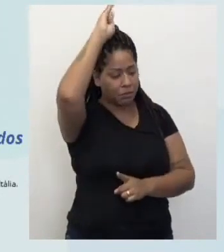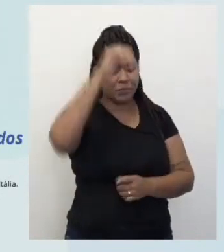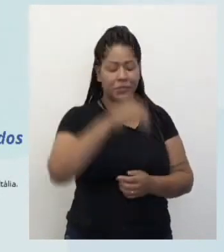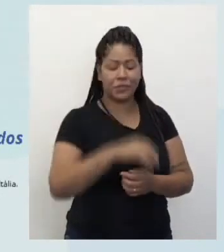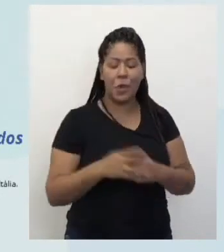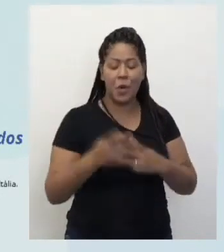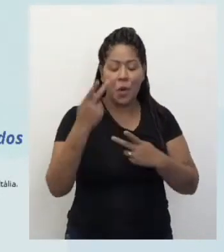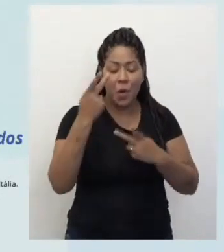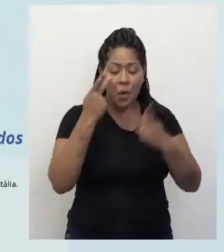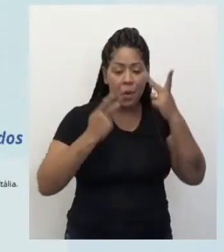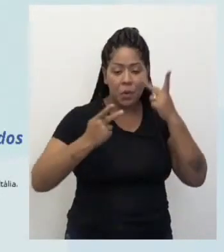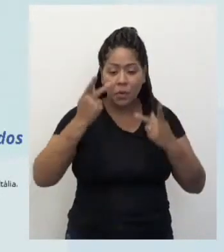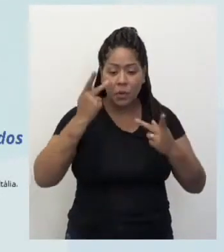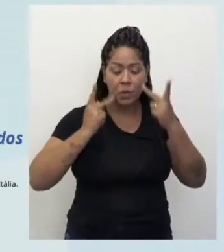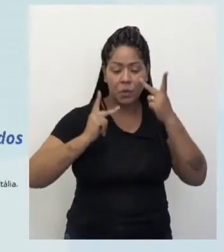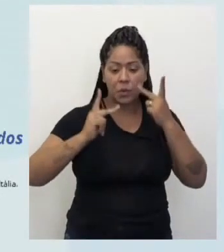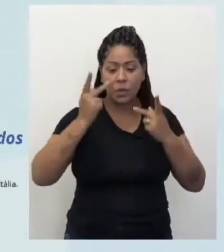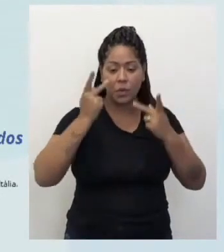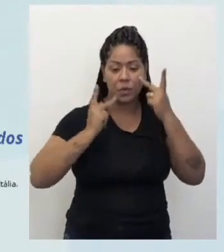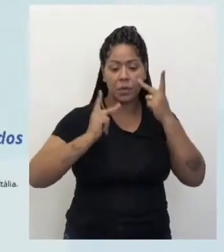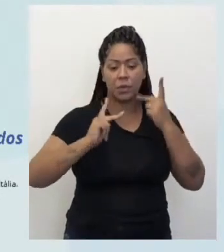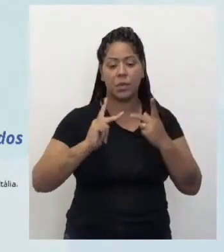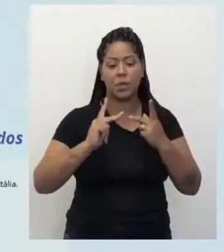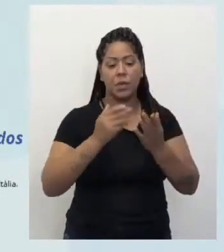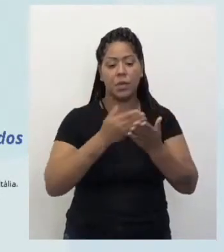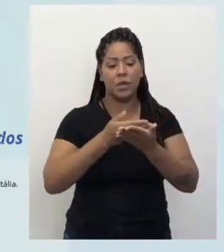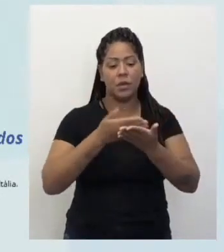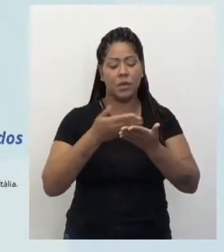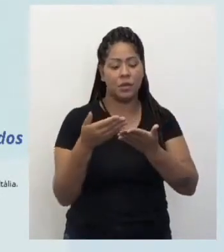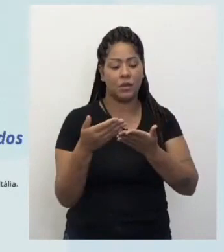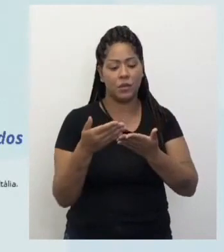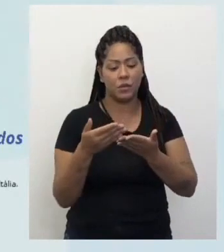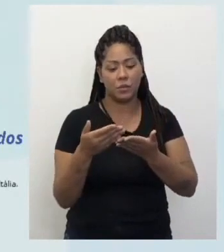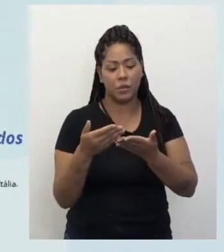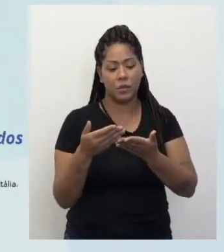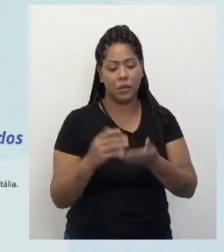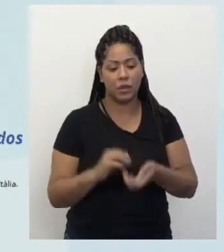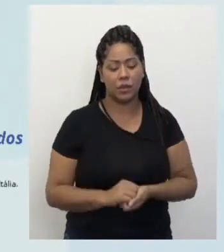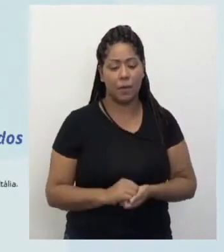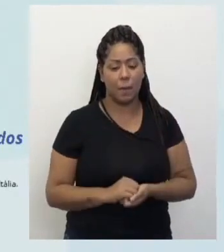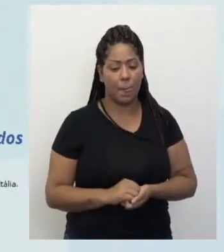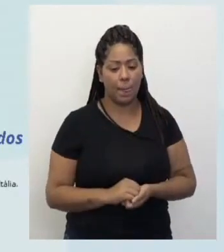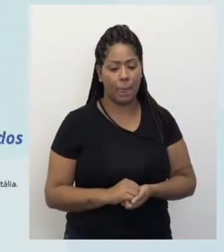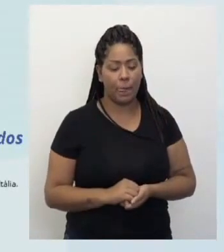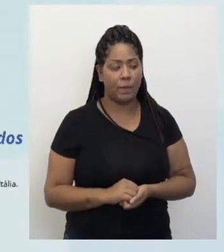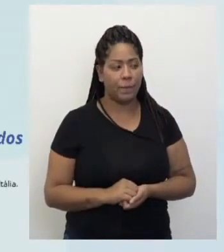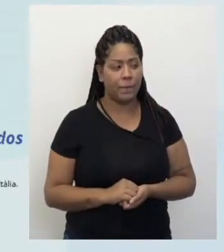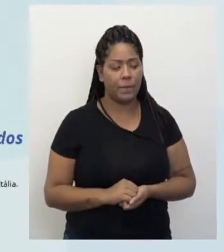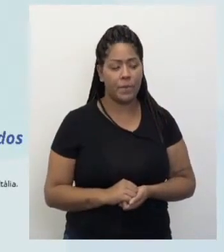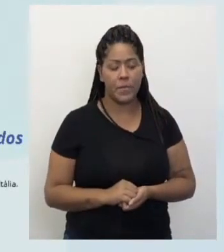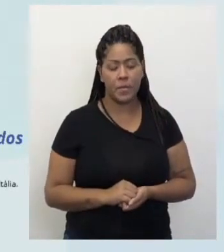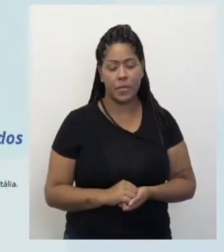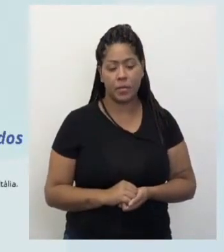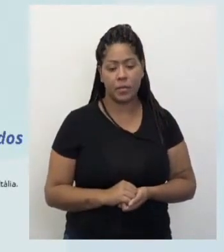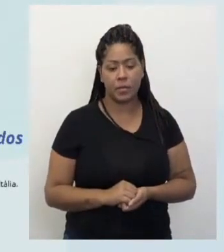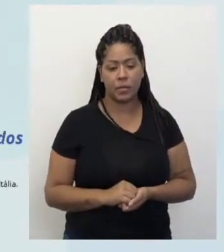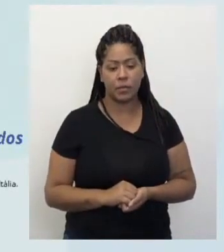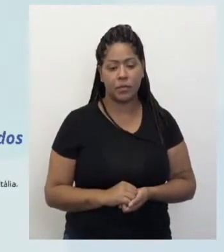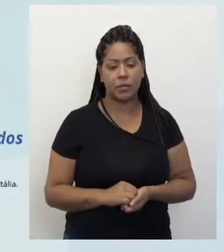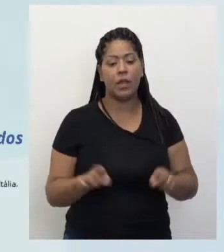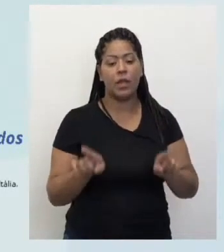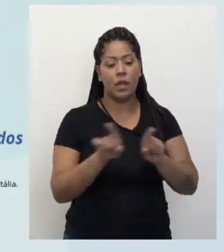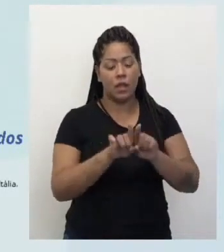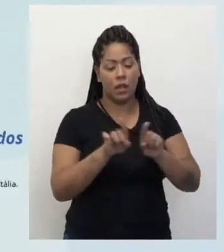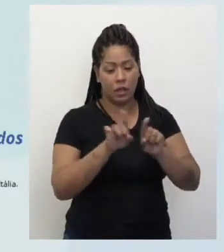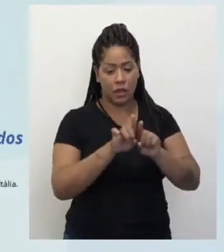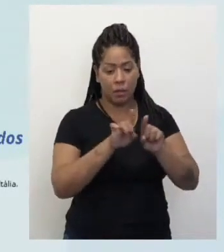teatro, né? O teatro oriundo, né, originário dos gregos e que foi aí também absorvido pelos romanos.